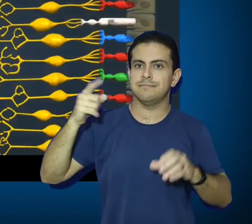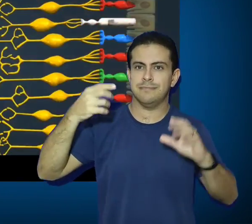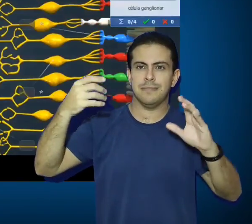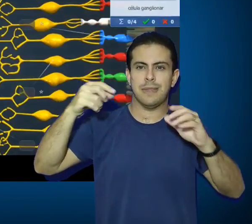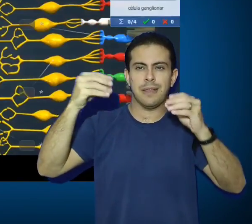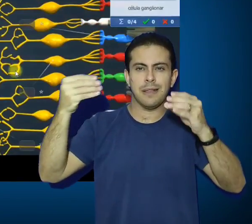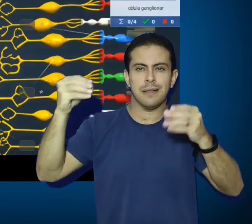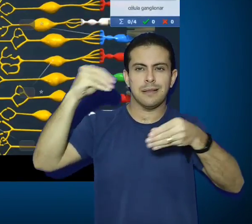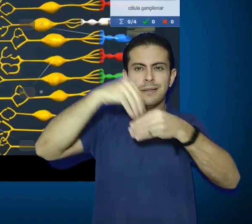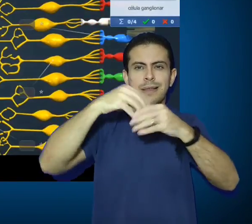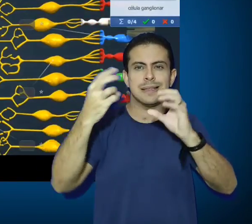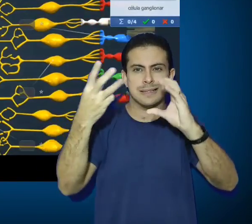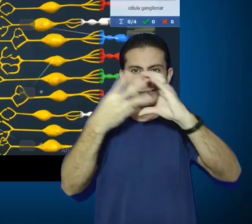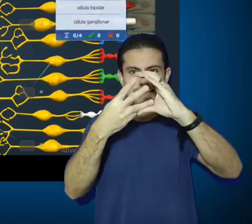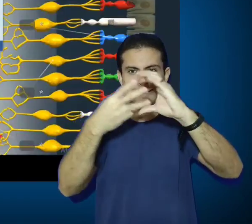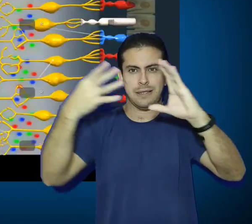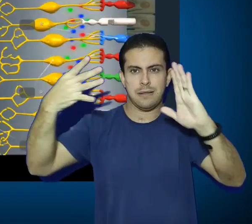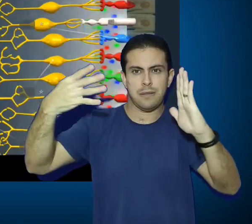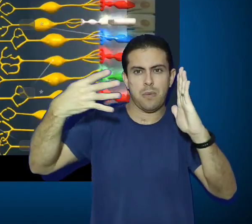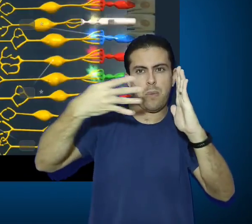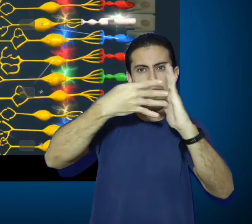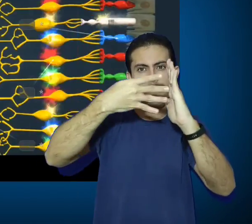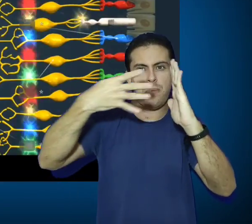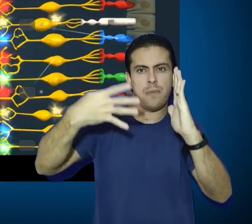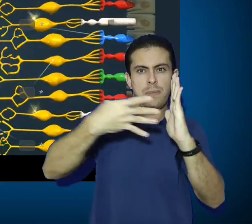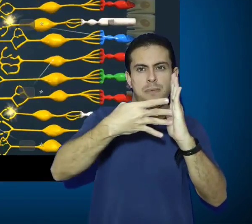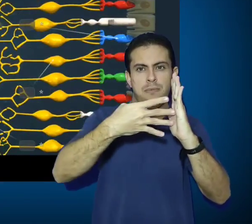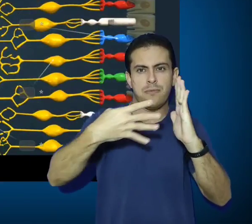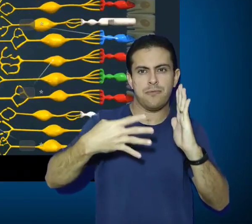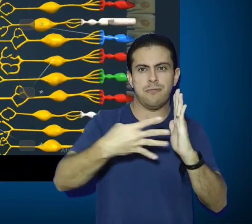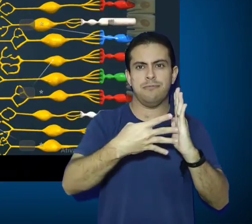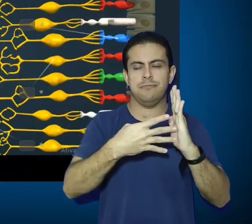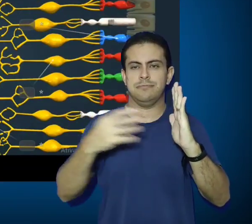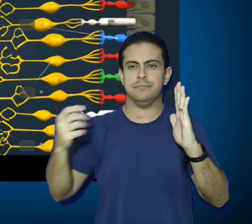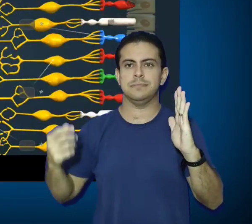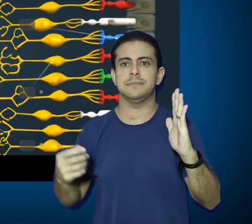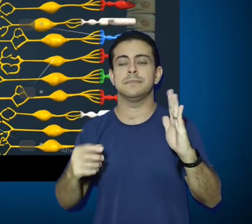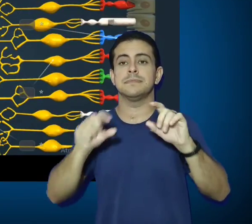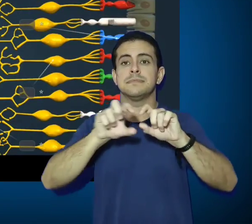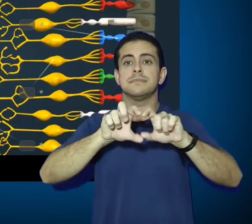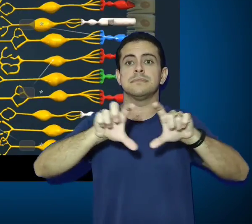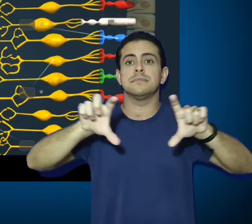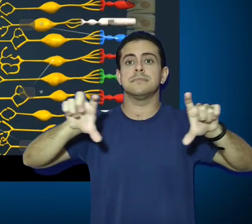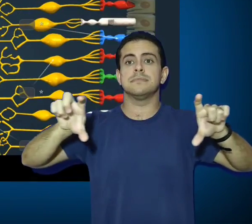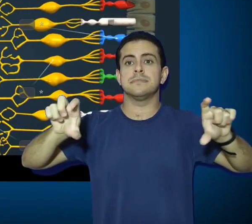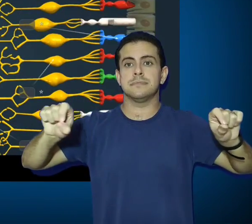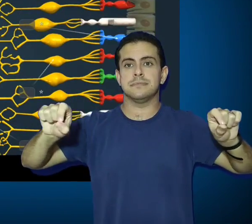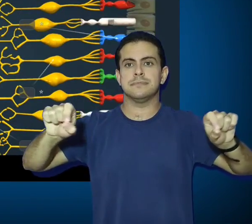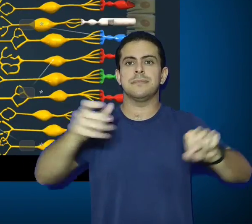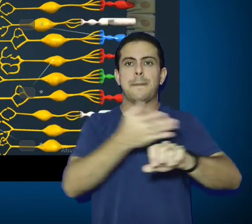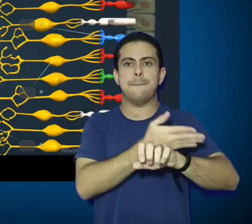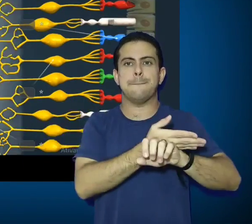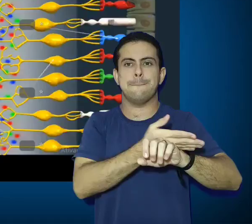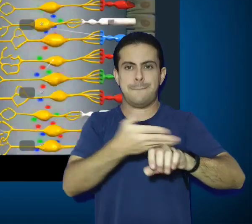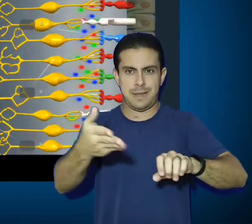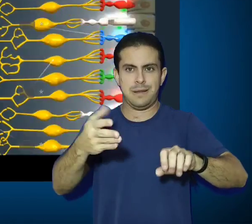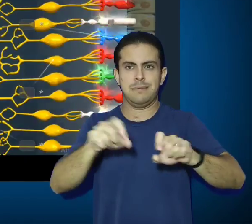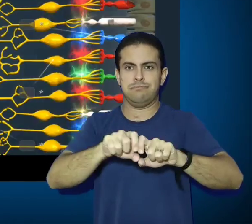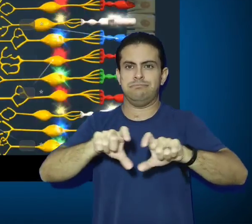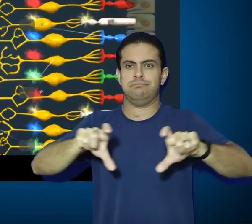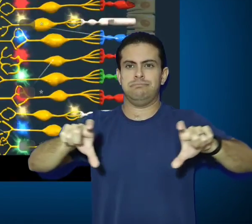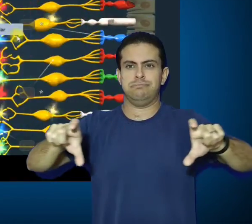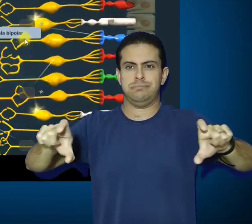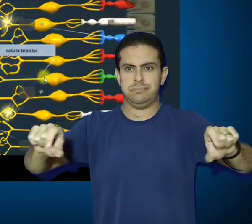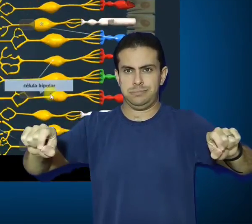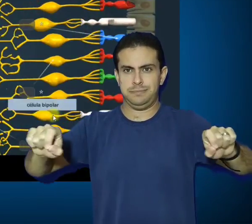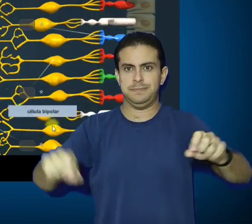Sobre as células, hein? Vou colocar desse lado. Bastonete. Bastonete é a célula mais longa.